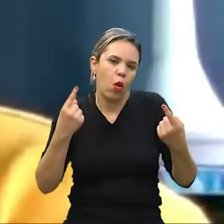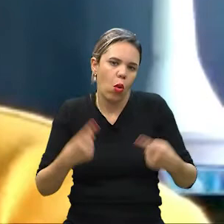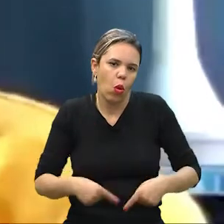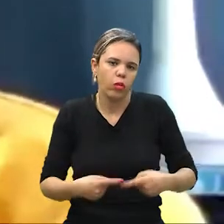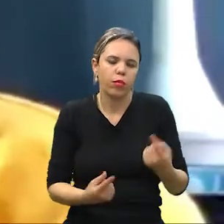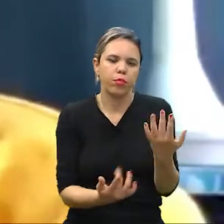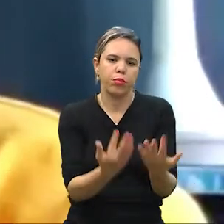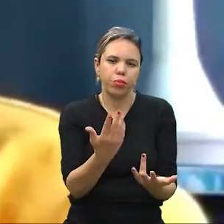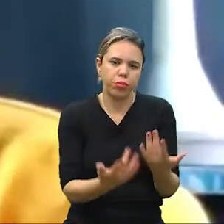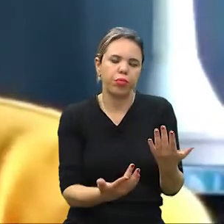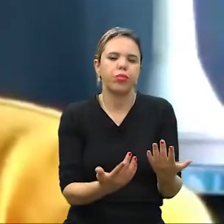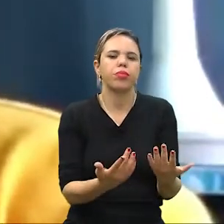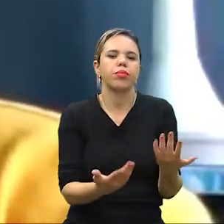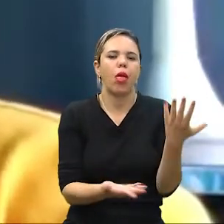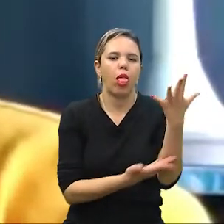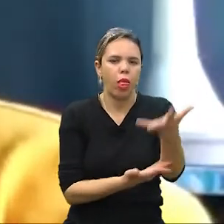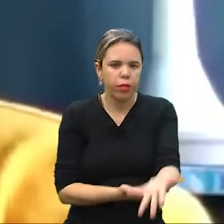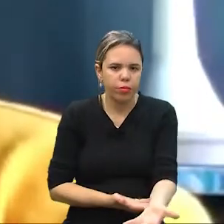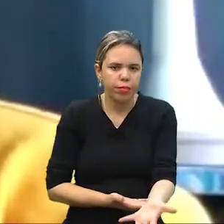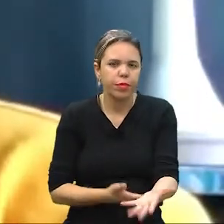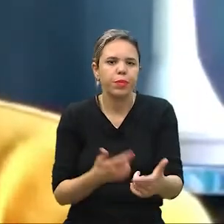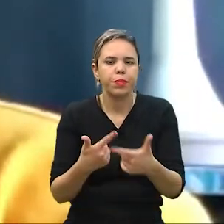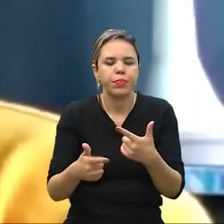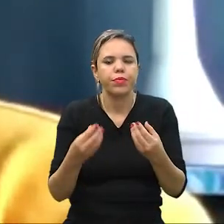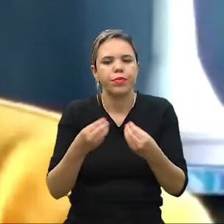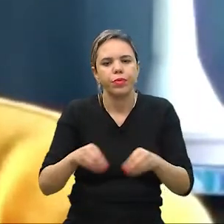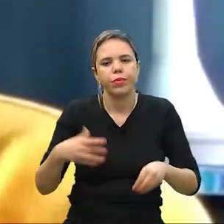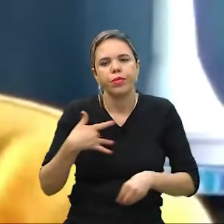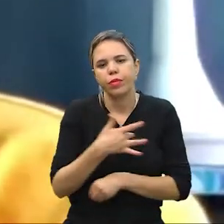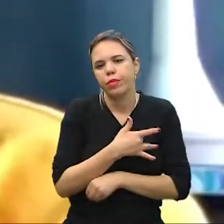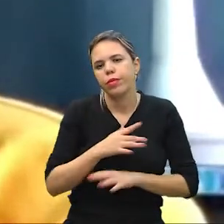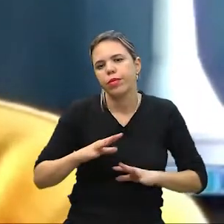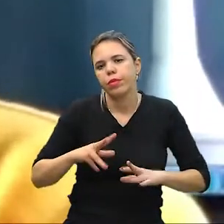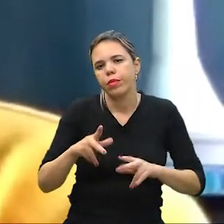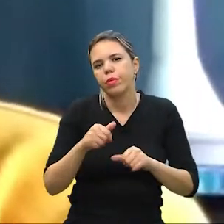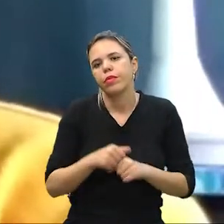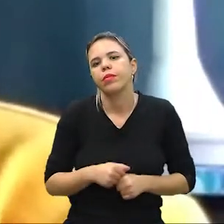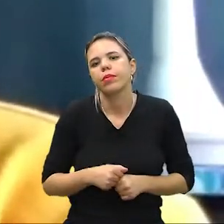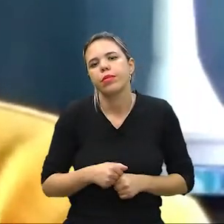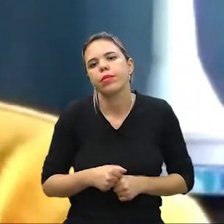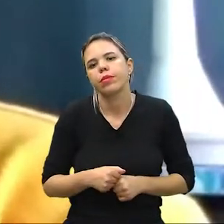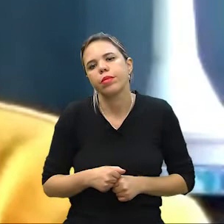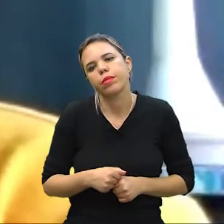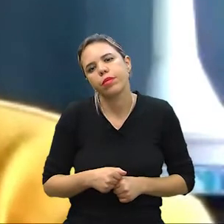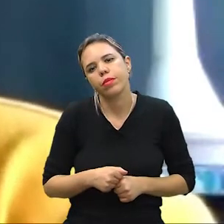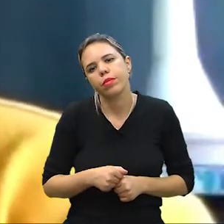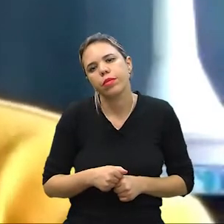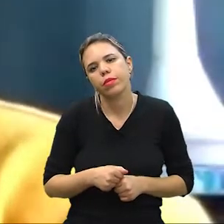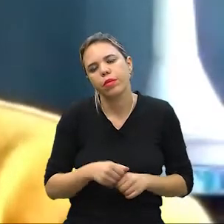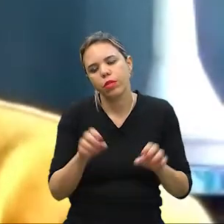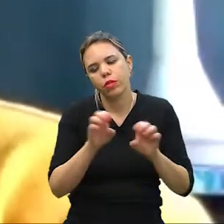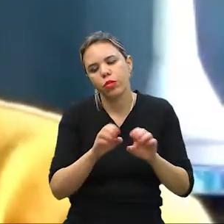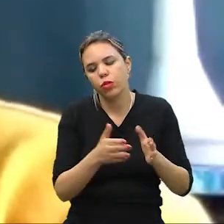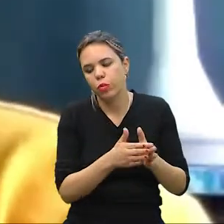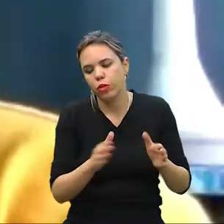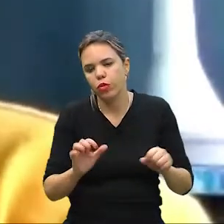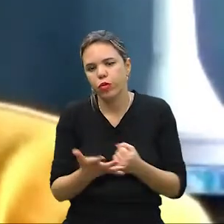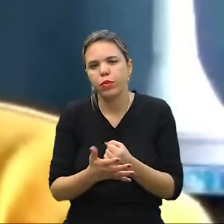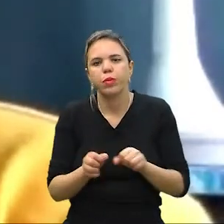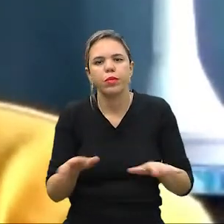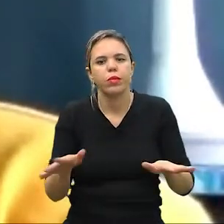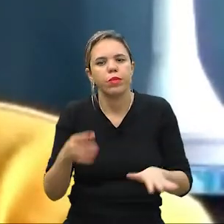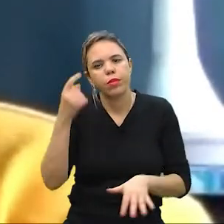desenfreado, contra as queimadas que têm consequências na nossa saúde, sobretudo numa conjuntura pandêmica. E a gente tem em mente que